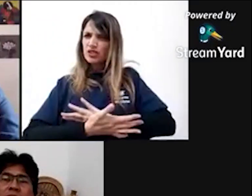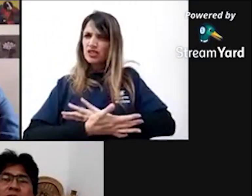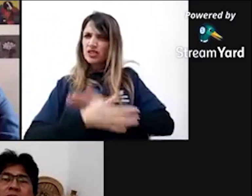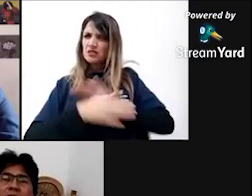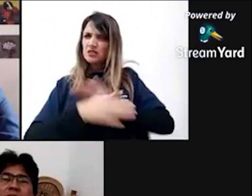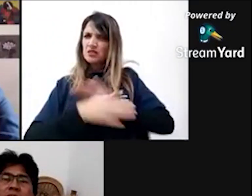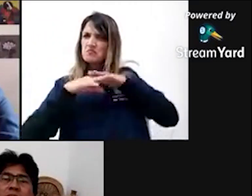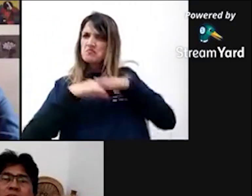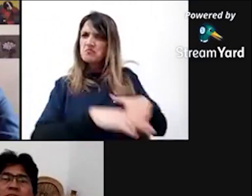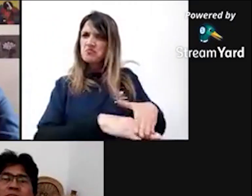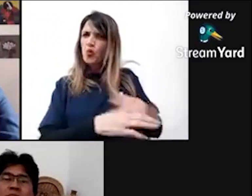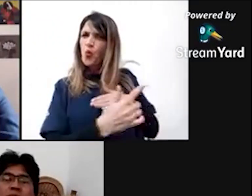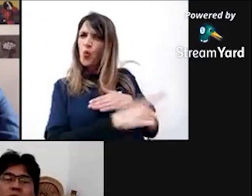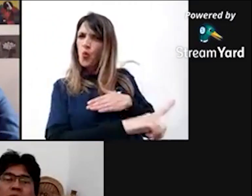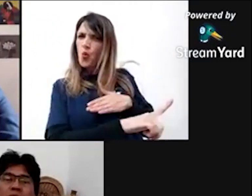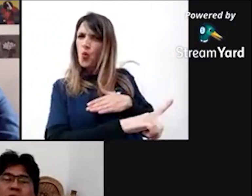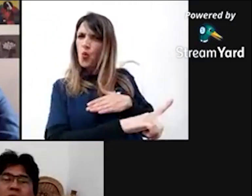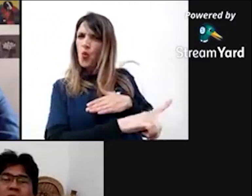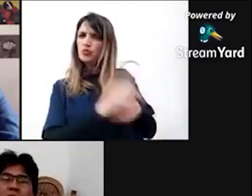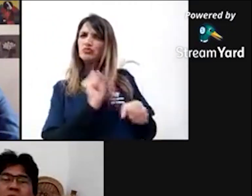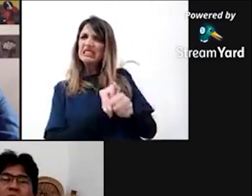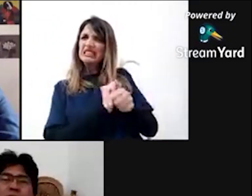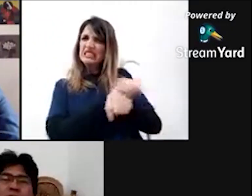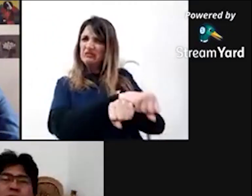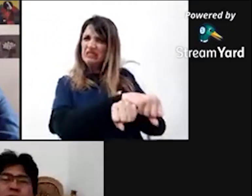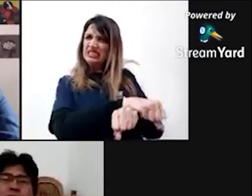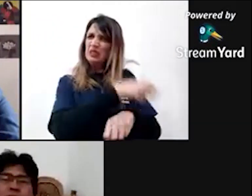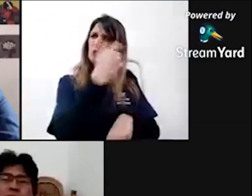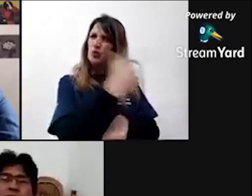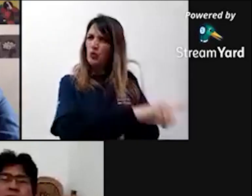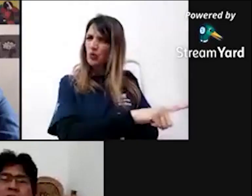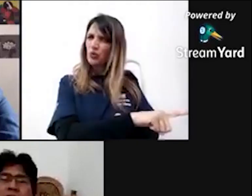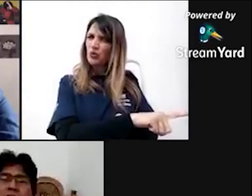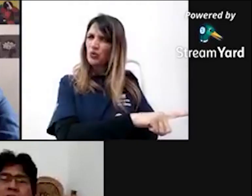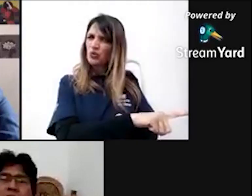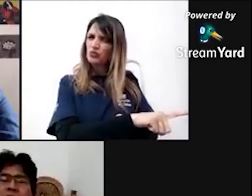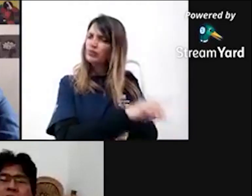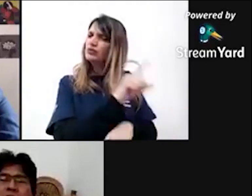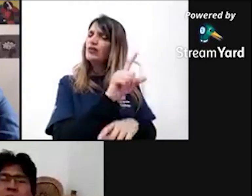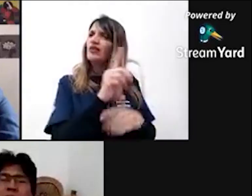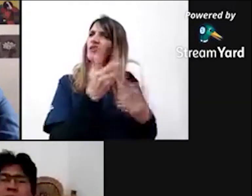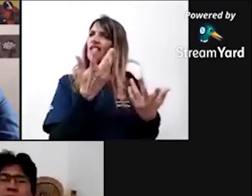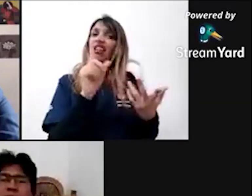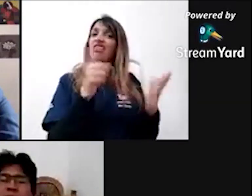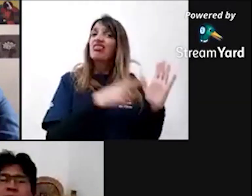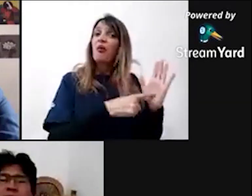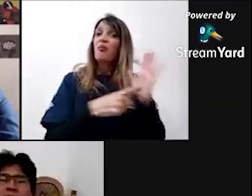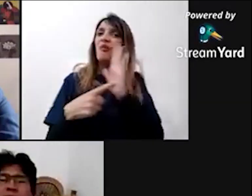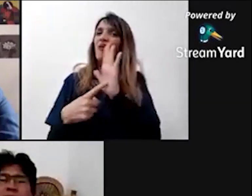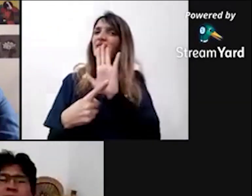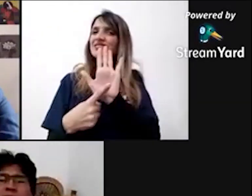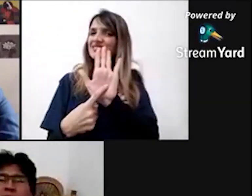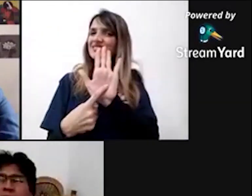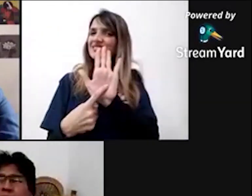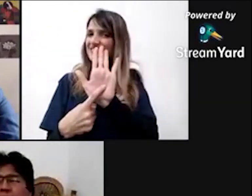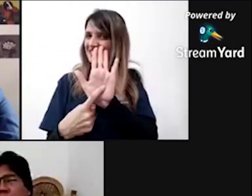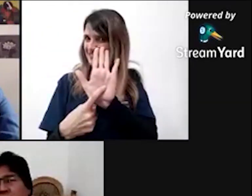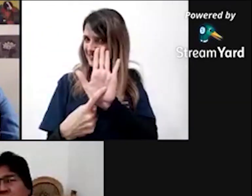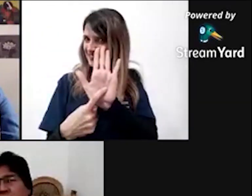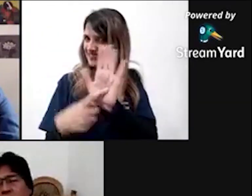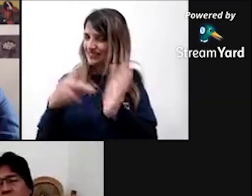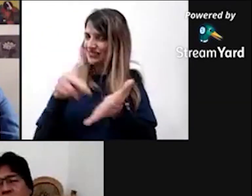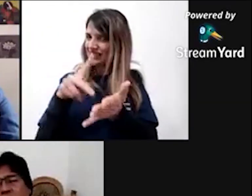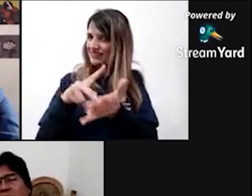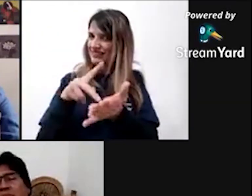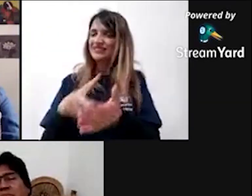submeter o outro, escravizar o outro, passa a ser uma coisa que você reverte para o seu lado. Né? Assim,